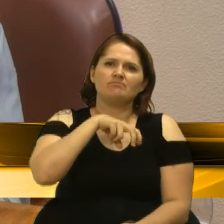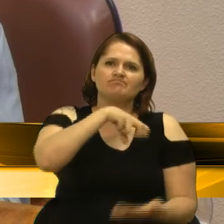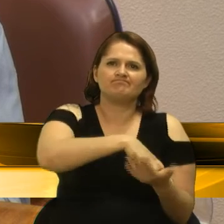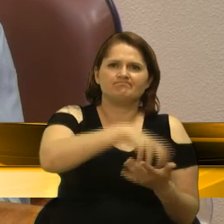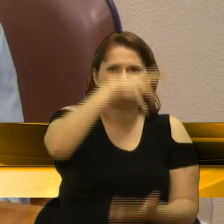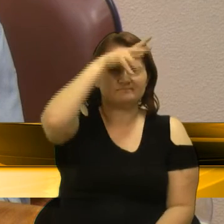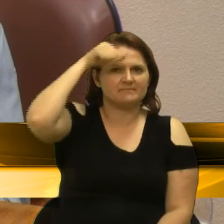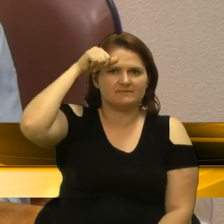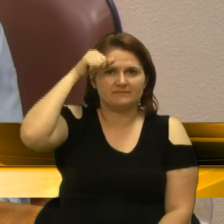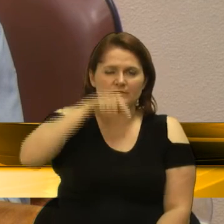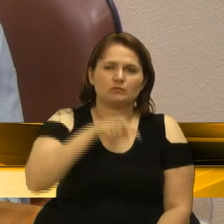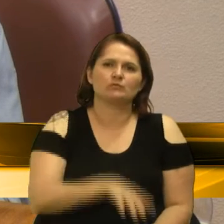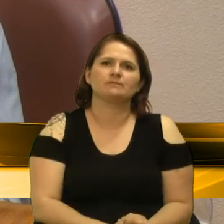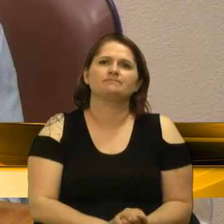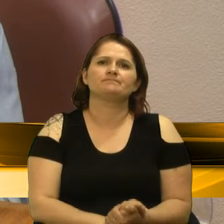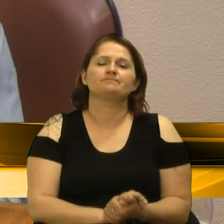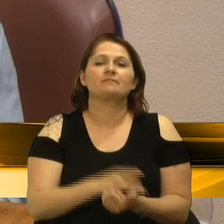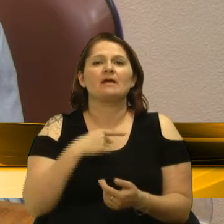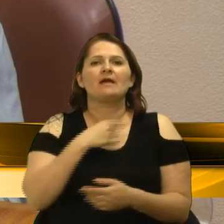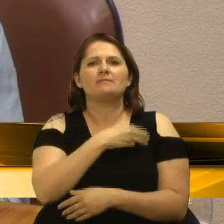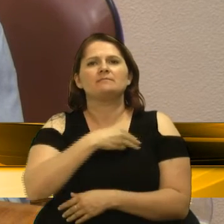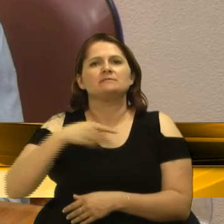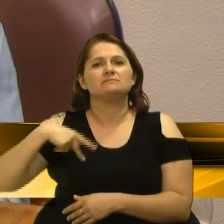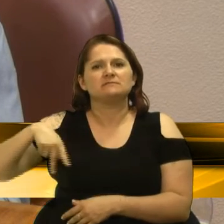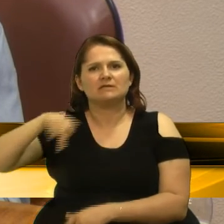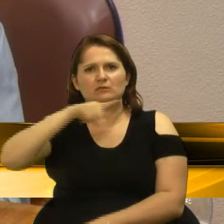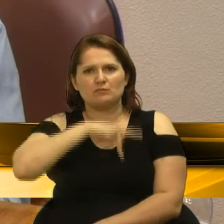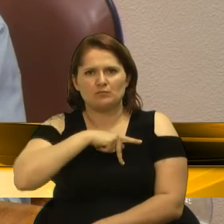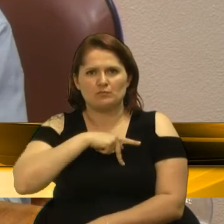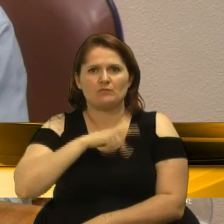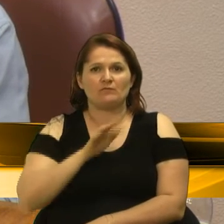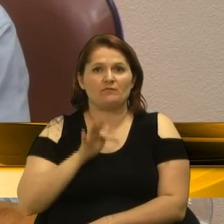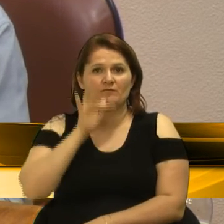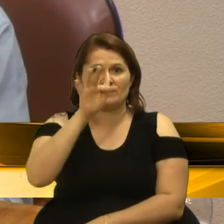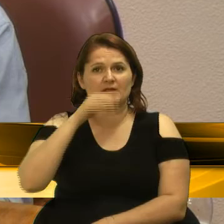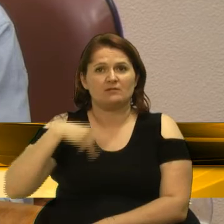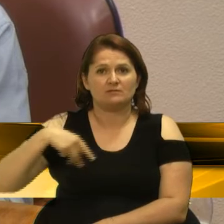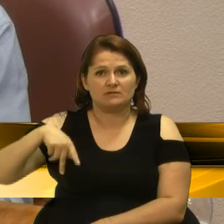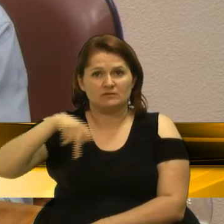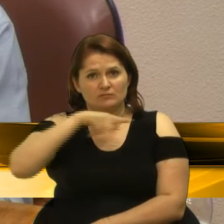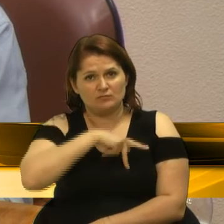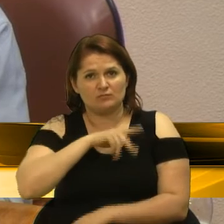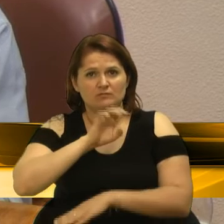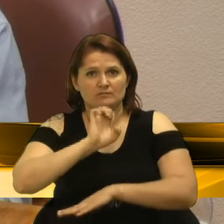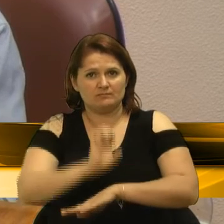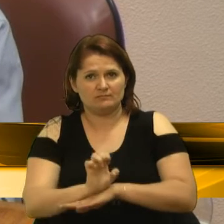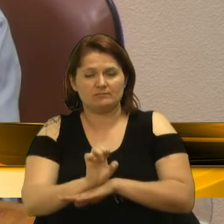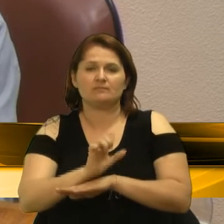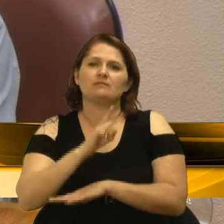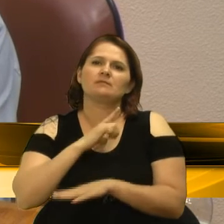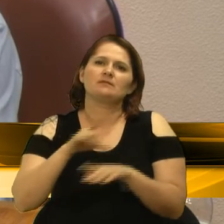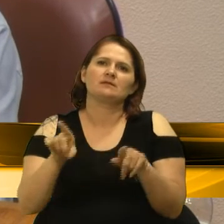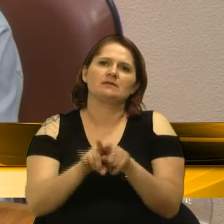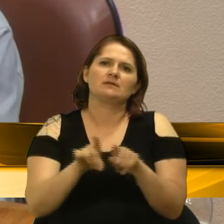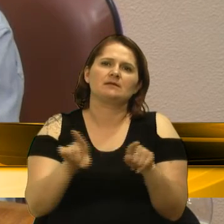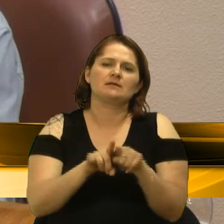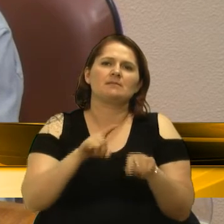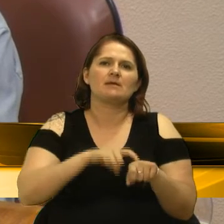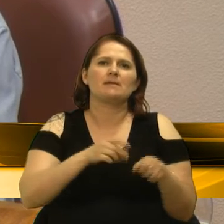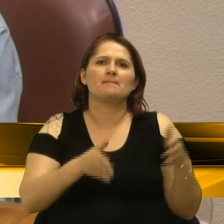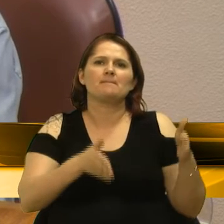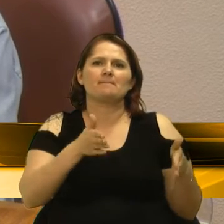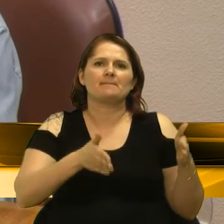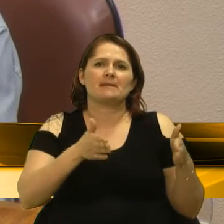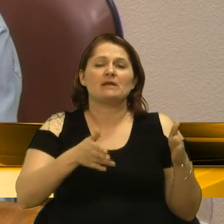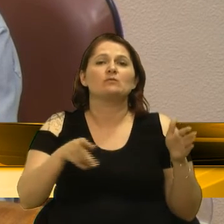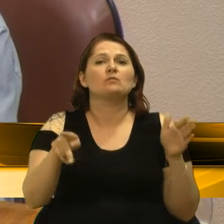Ministério Público Federal e pelo Ministério Público Estadual contra o município de Caxias do Sul, objetivando, inclusive, liminarmente compelir o demandado a que se